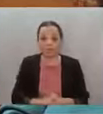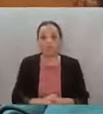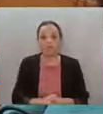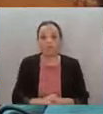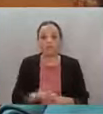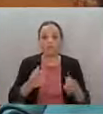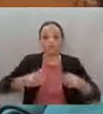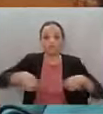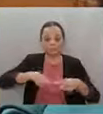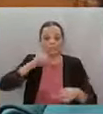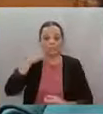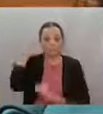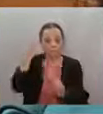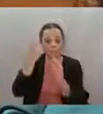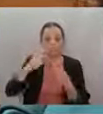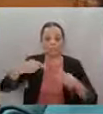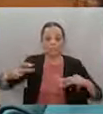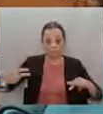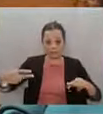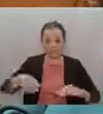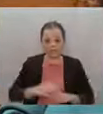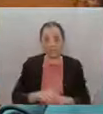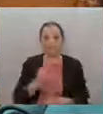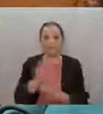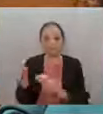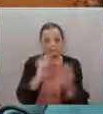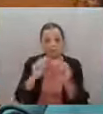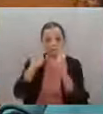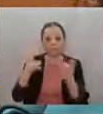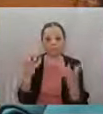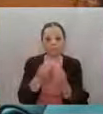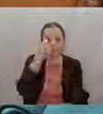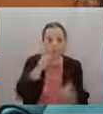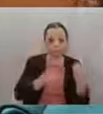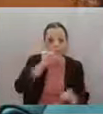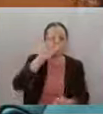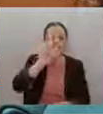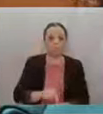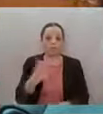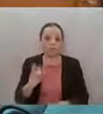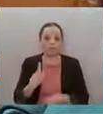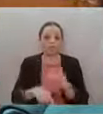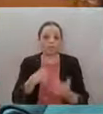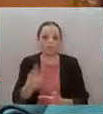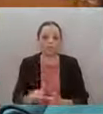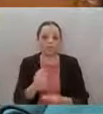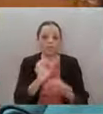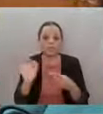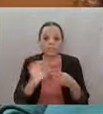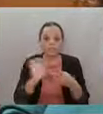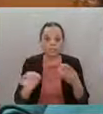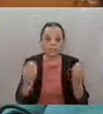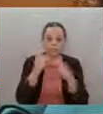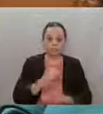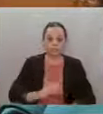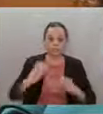estariam a ser pensadas pela Câmara Municipal para discutir este assunto com os municípios. E também não foi dada depois mais detalhe dessa informação e era para saber se